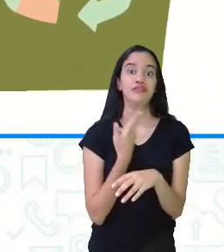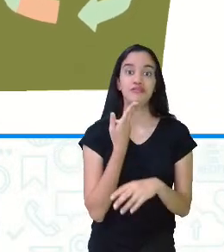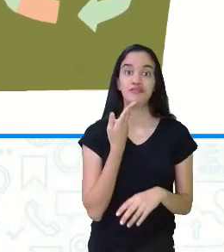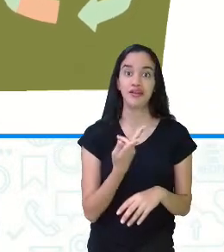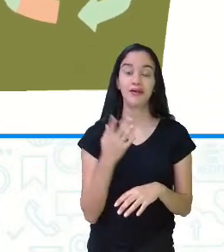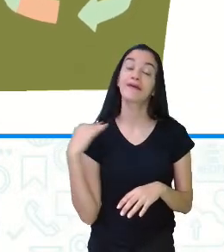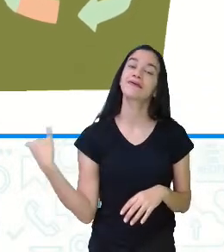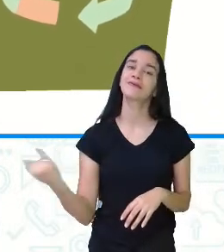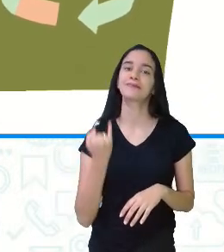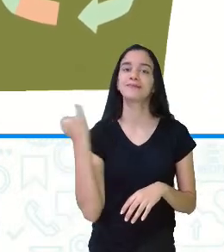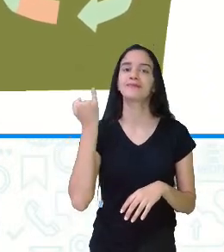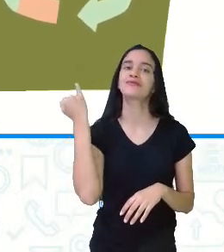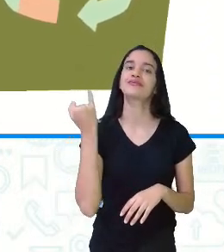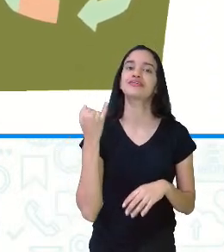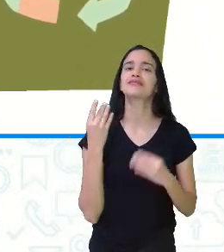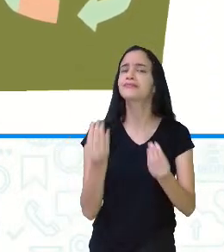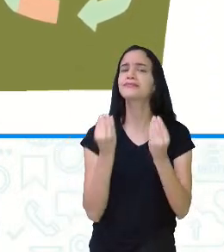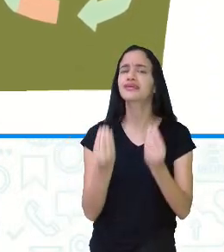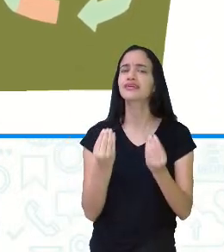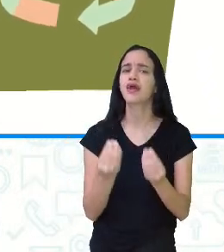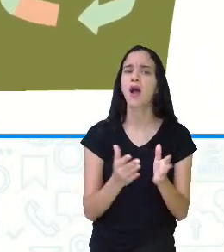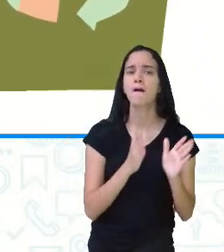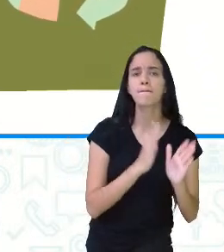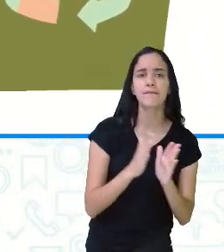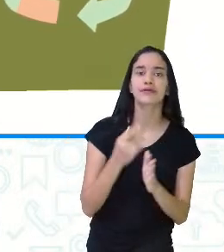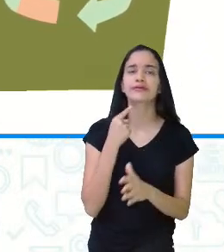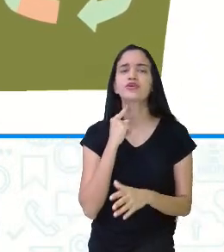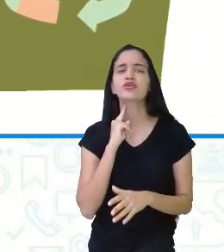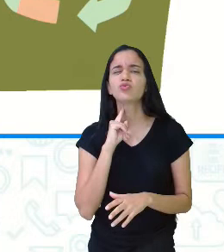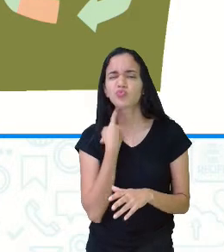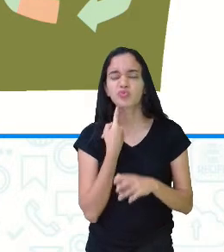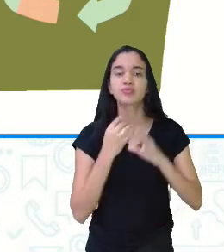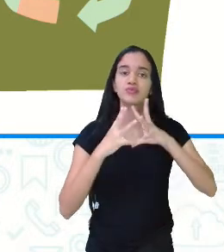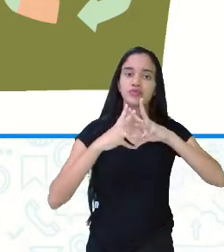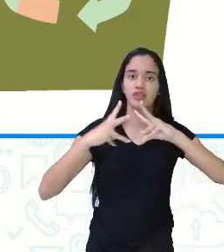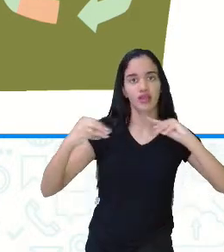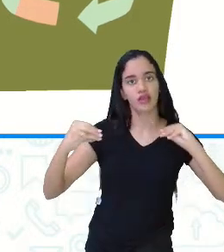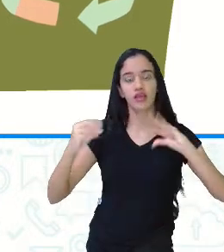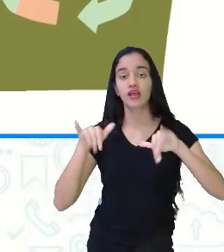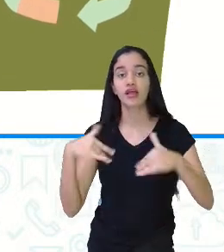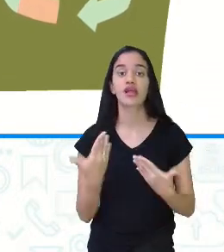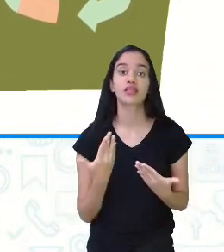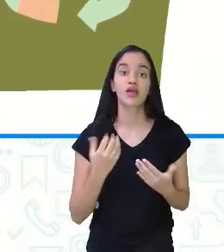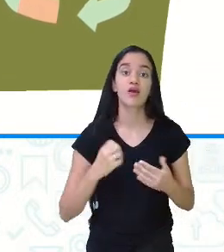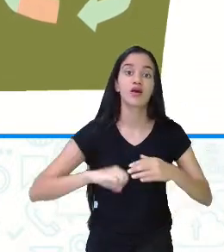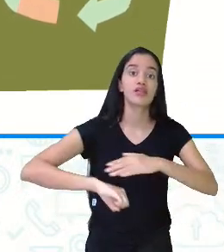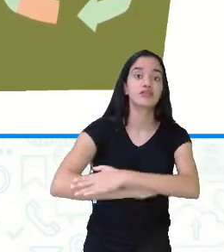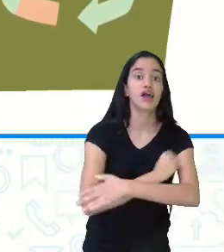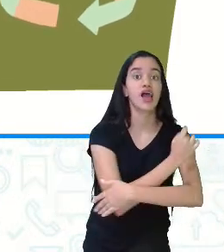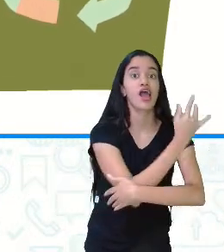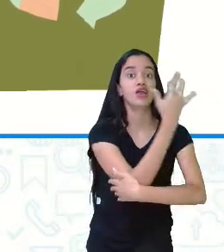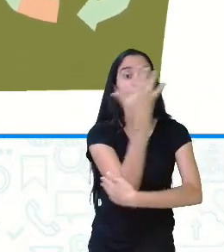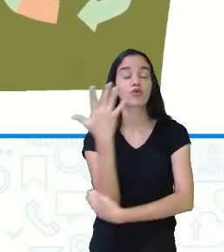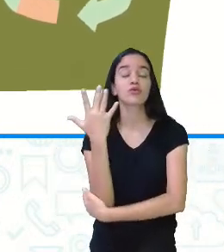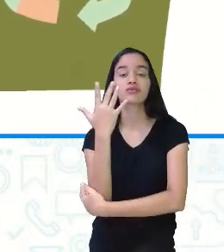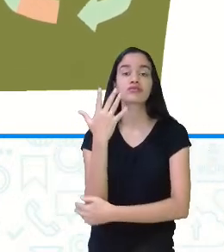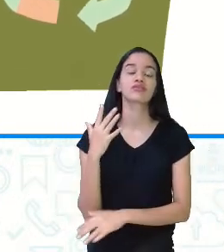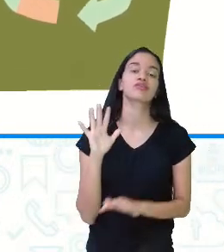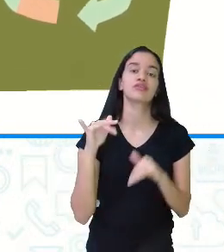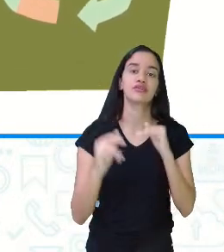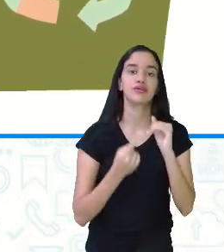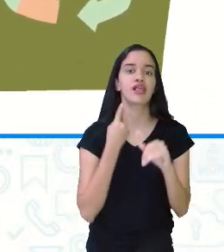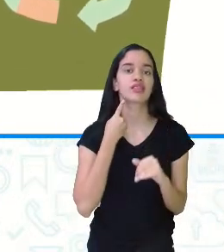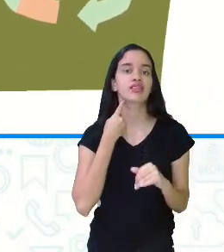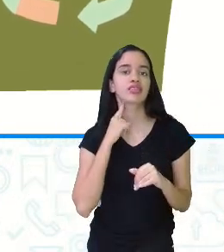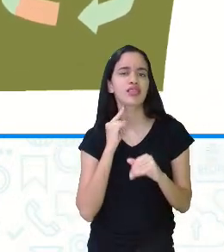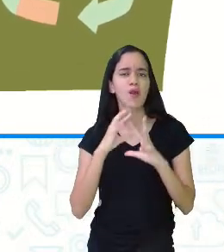eles são importantes para quê? Para esse processo de decomposição, hein? Então, Na ecologia, chama-se de